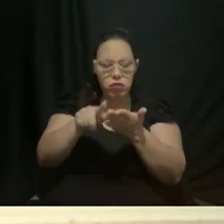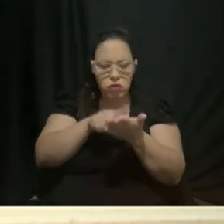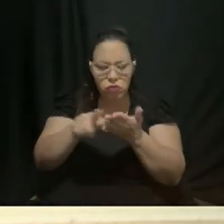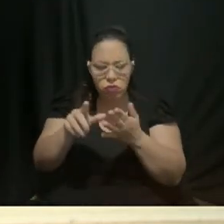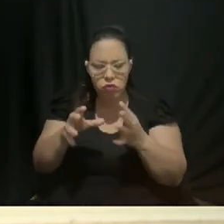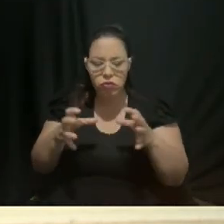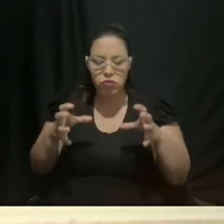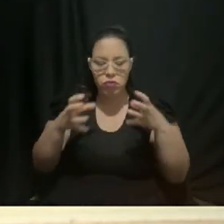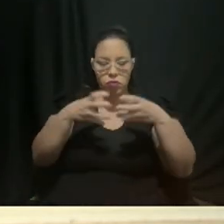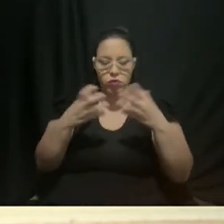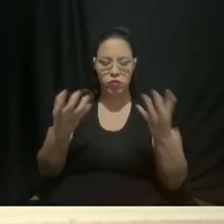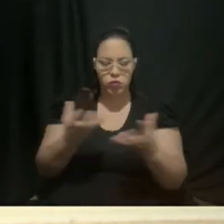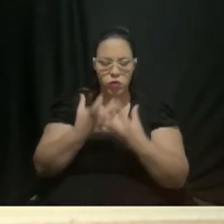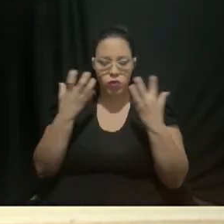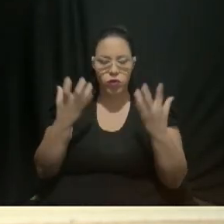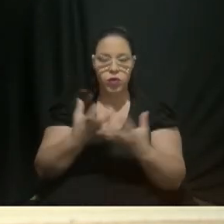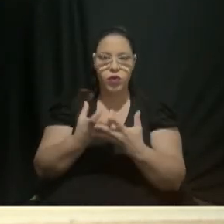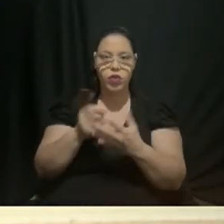vezes aparece aí na TV